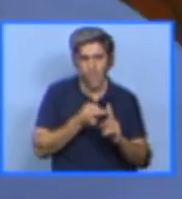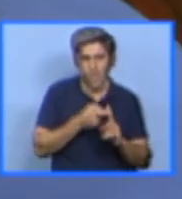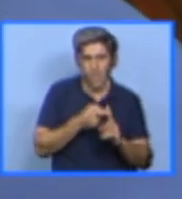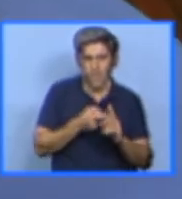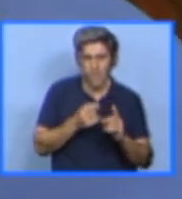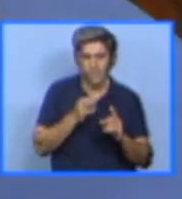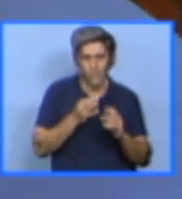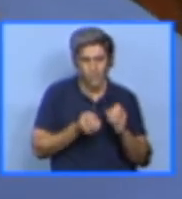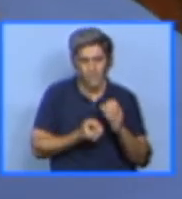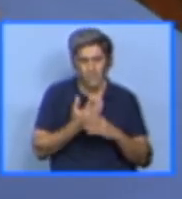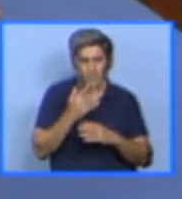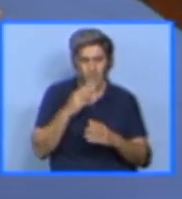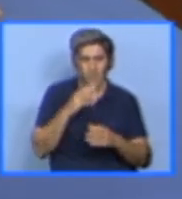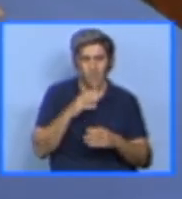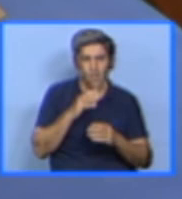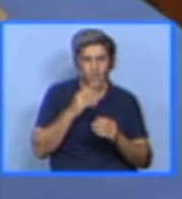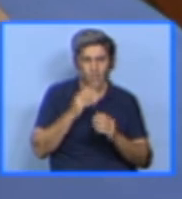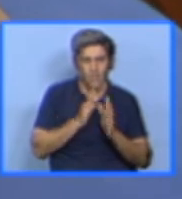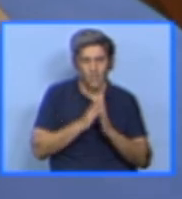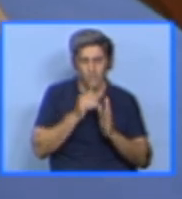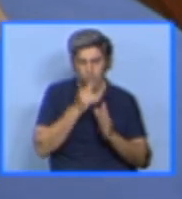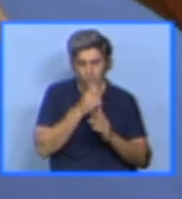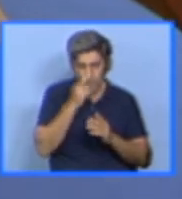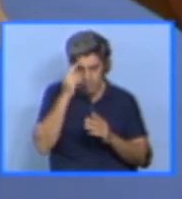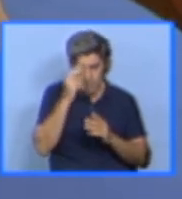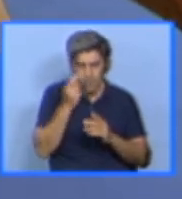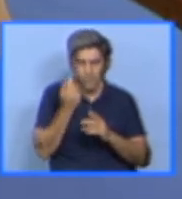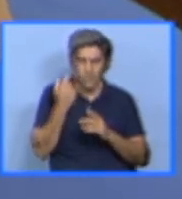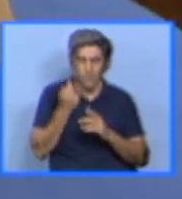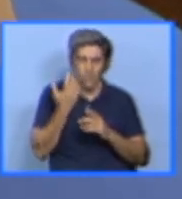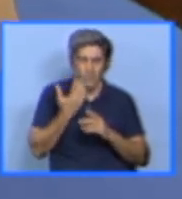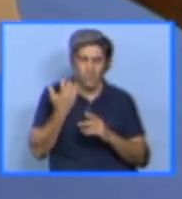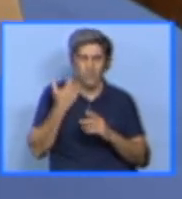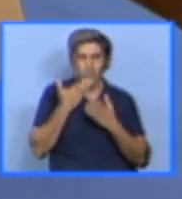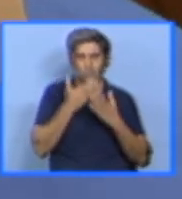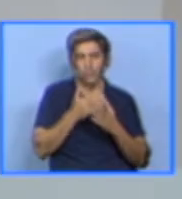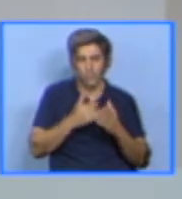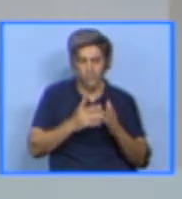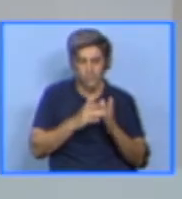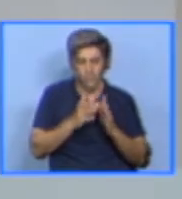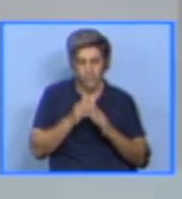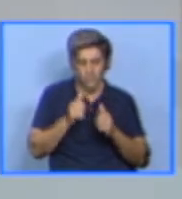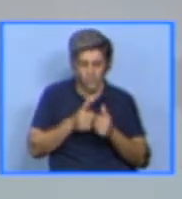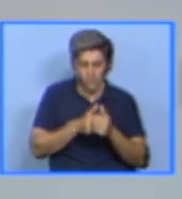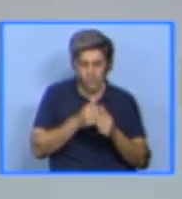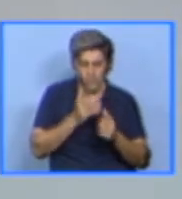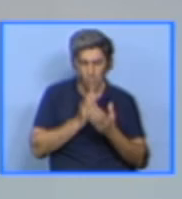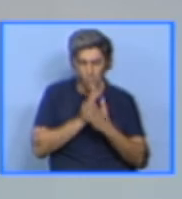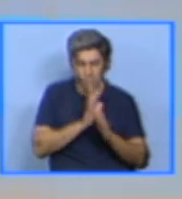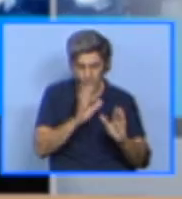da Fundação Ajuda à Igreja que Sofre, foi conhecido há poucos dias. É uma causa esta da ajuda aos cristãos perseguidos que continua a